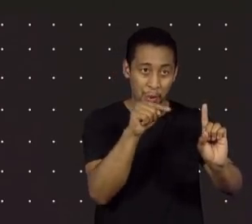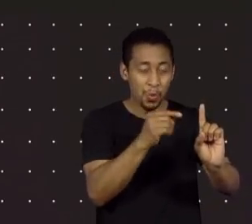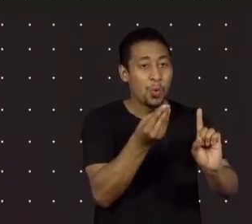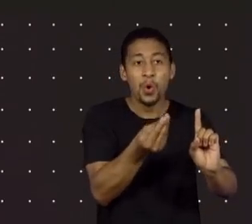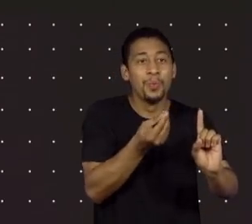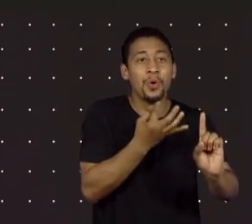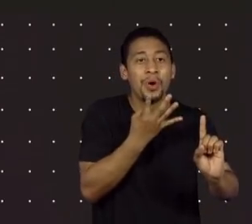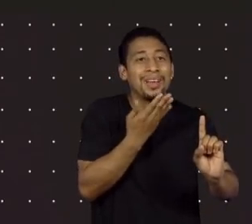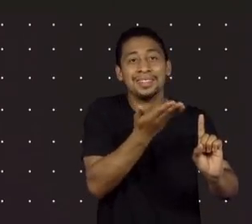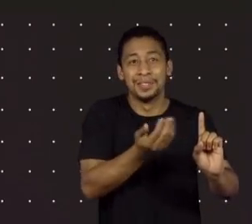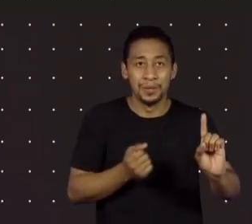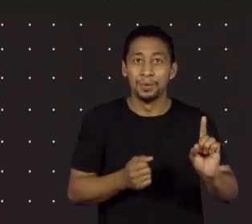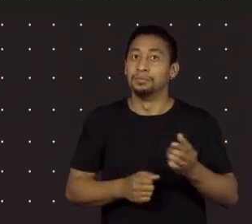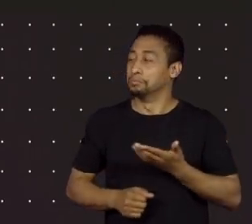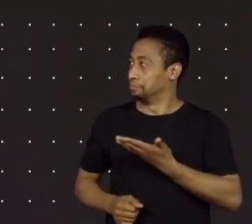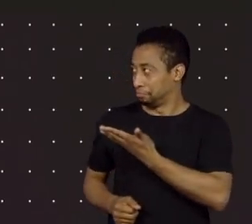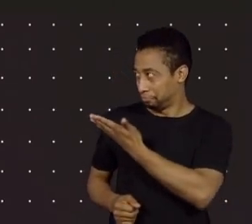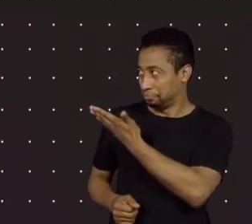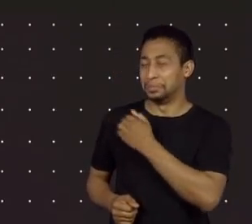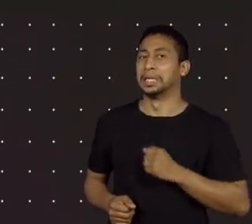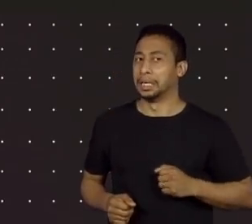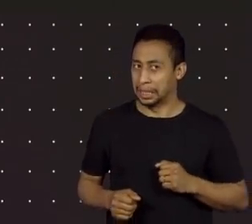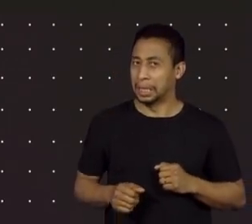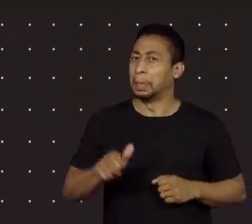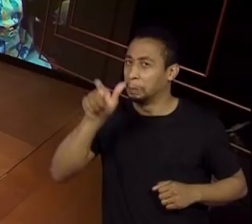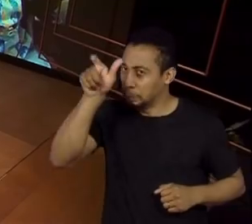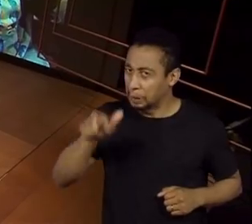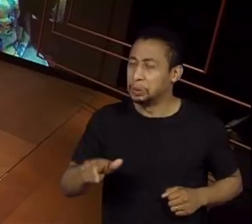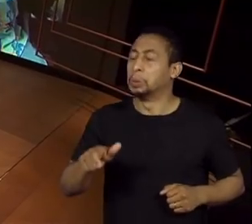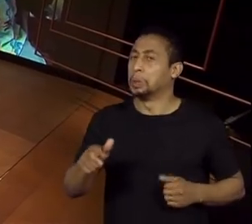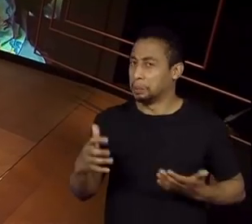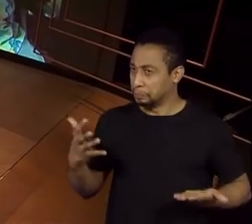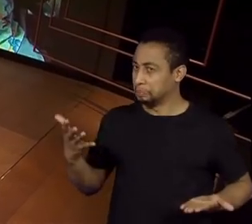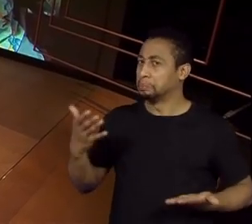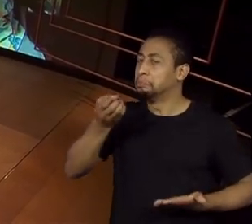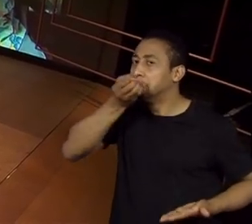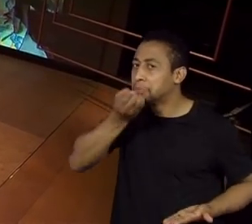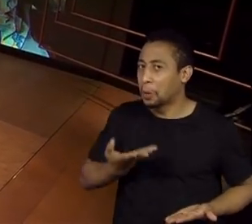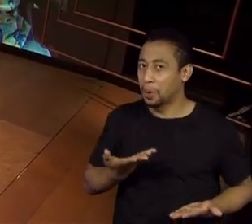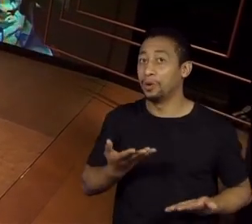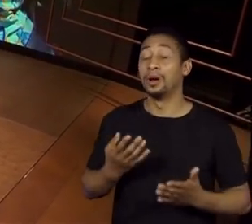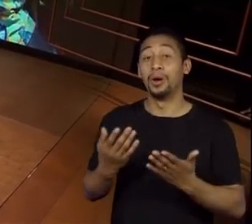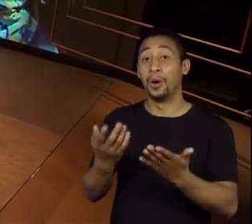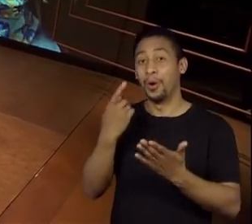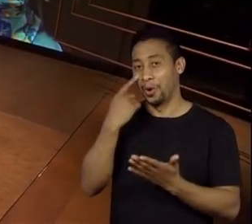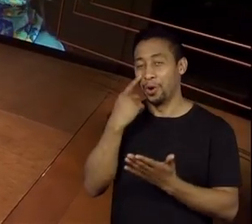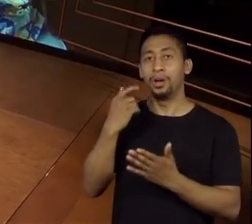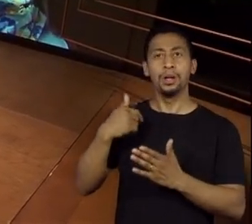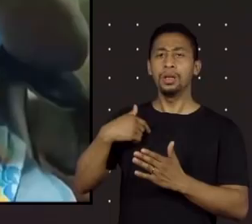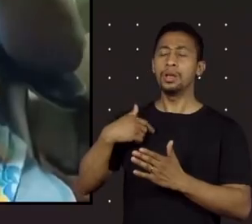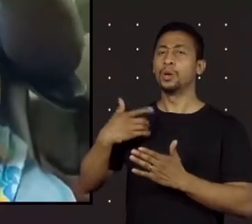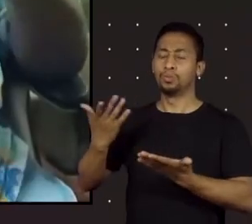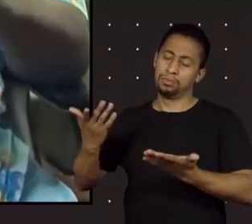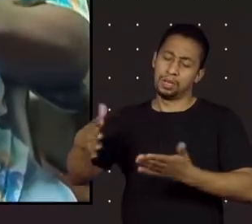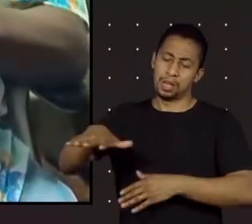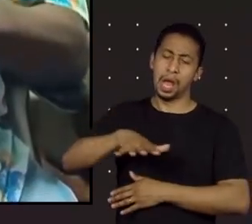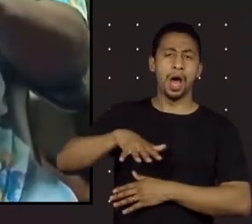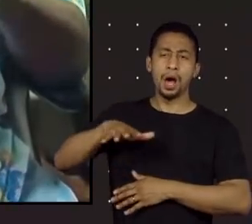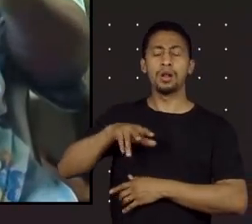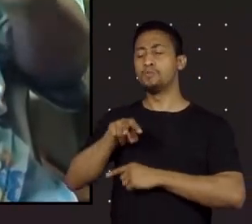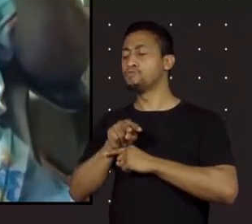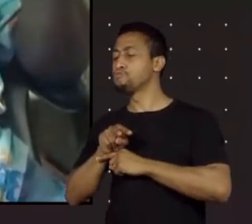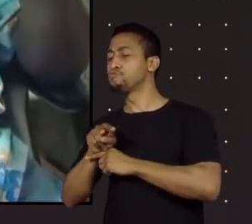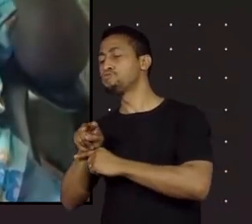figuraça. Alguém me disse, como eu era o dito xerife ali da área, falaram, ó, tem